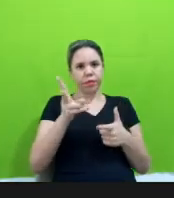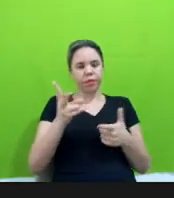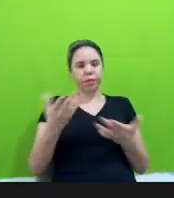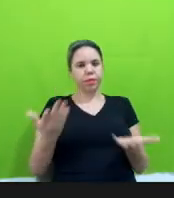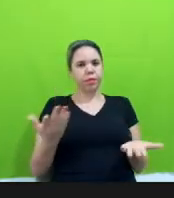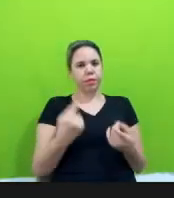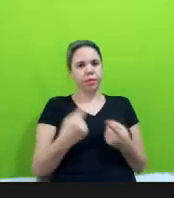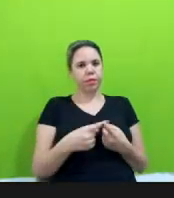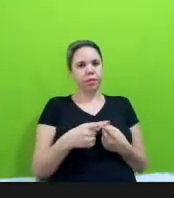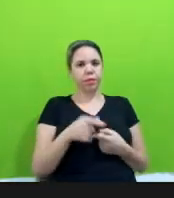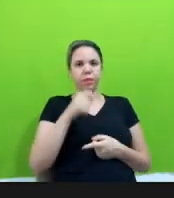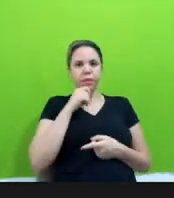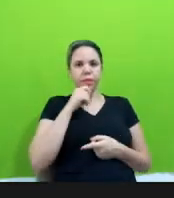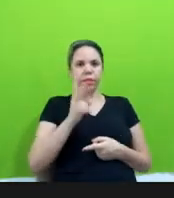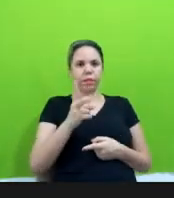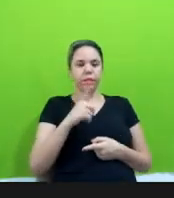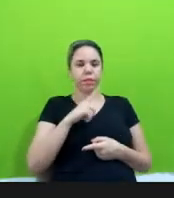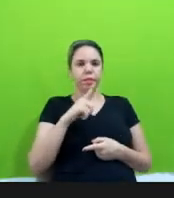gente ainda tem